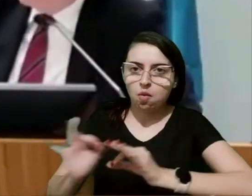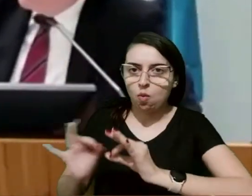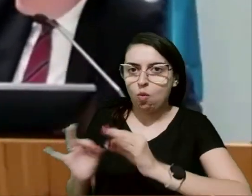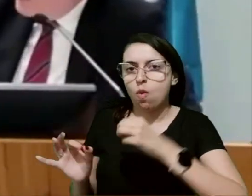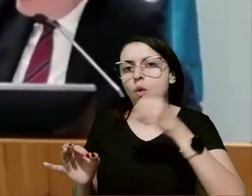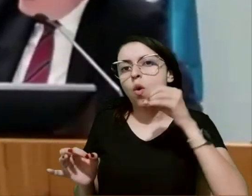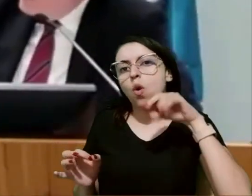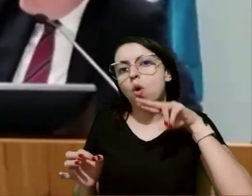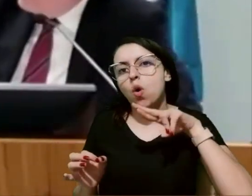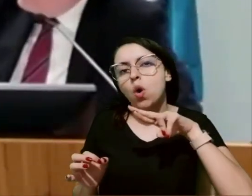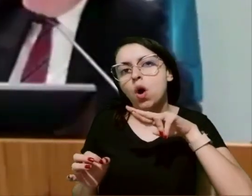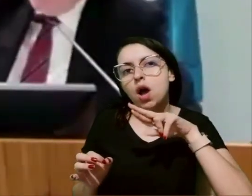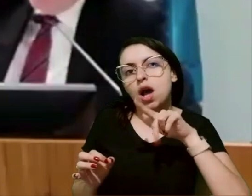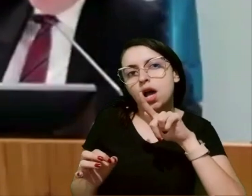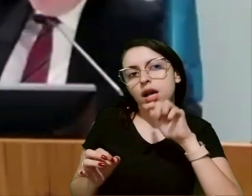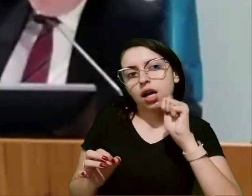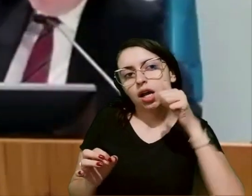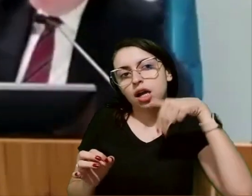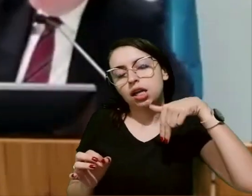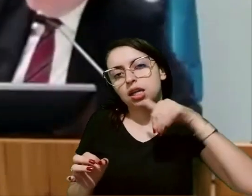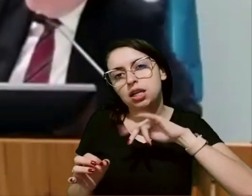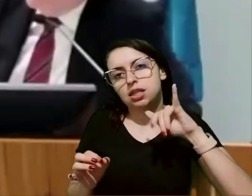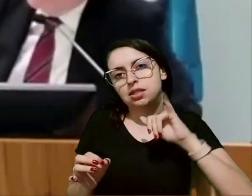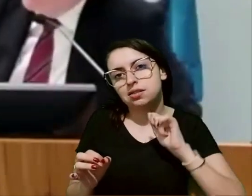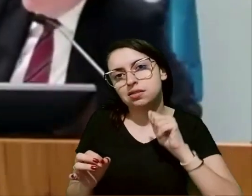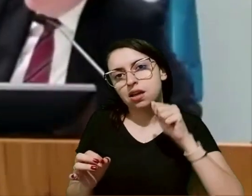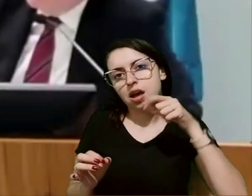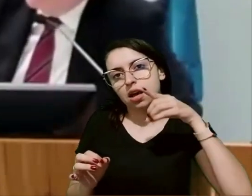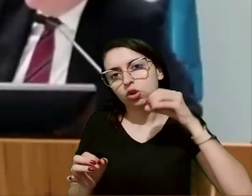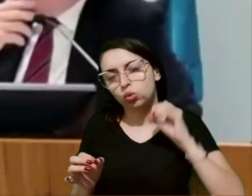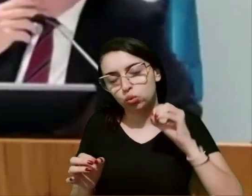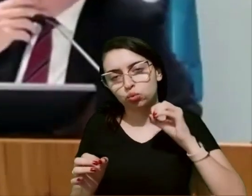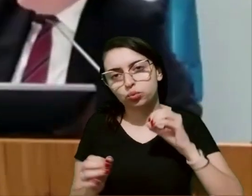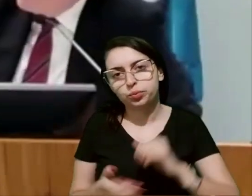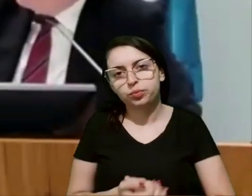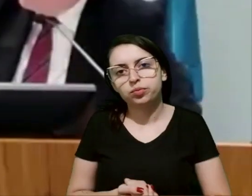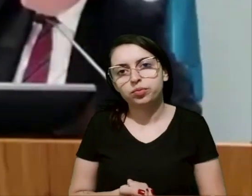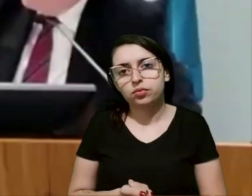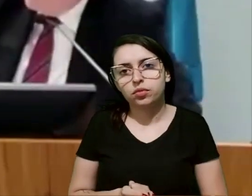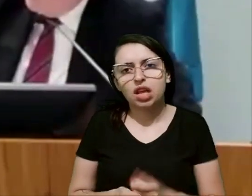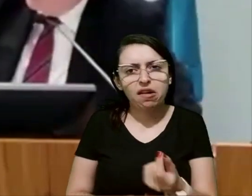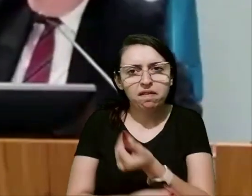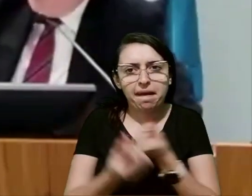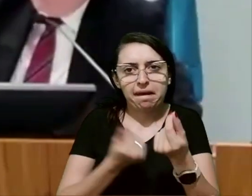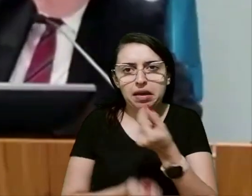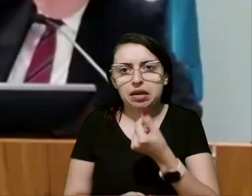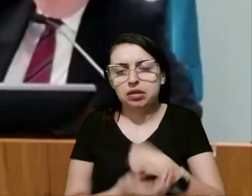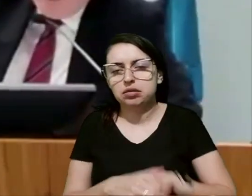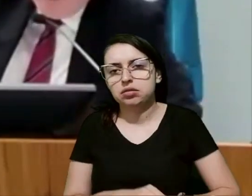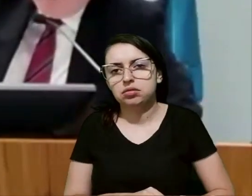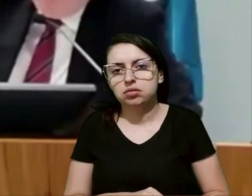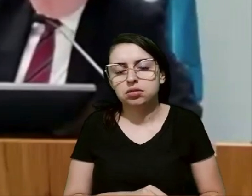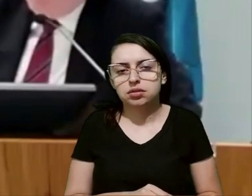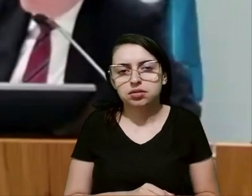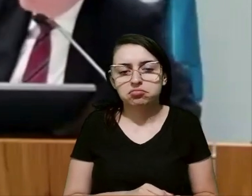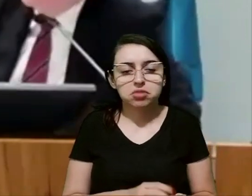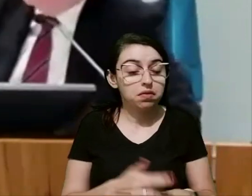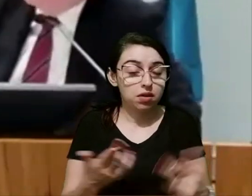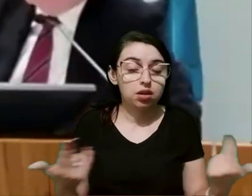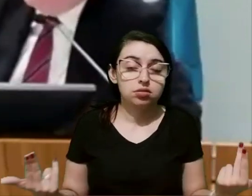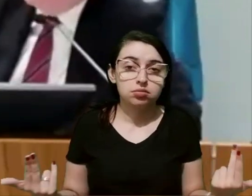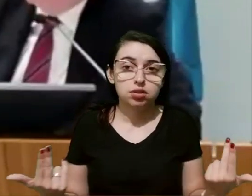logo depois, e aí, a especialização em lavagem de dinheiro, etc., que isso até era uma exigência de